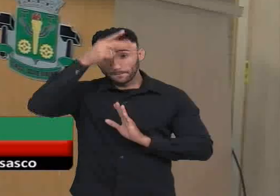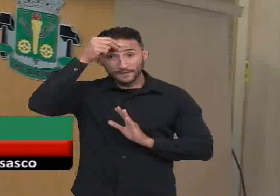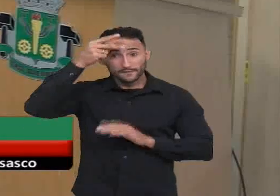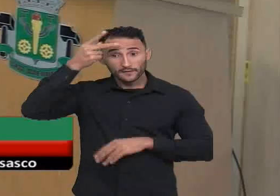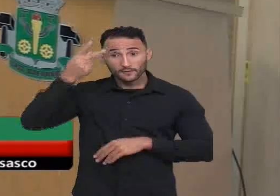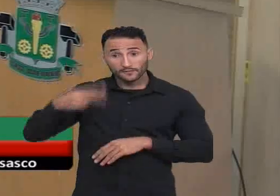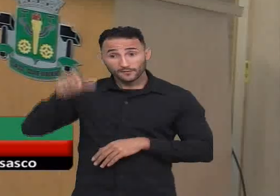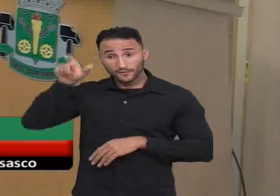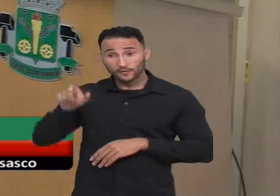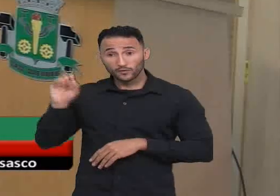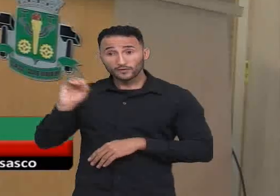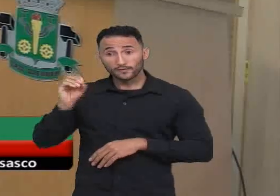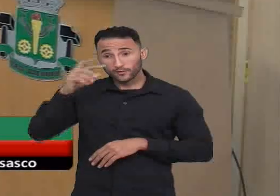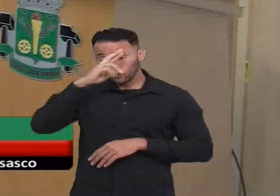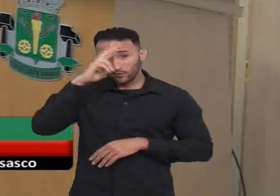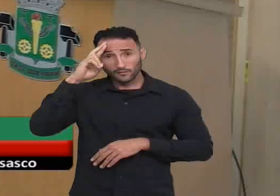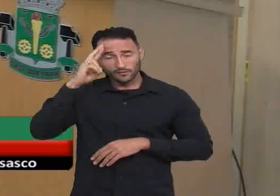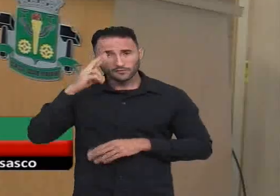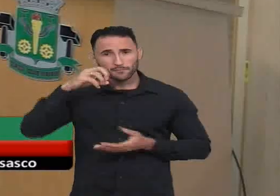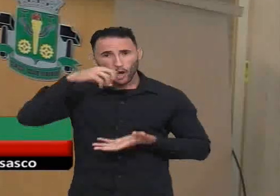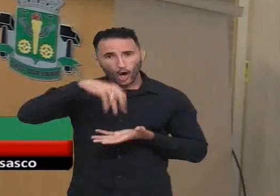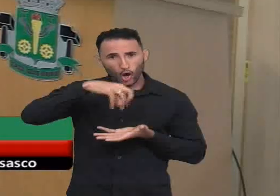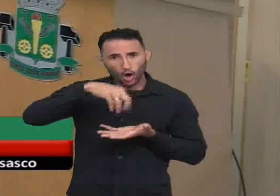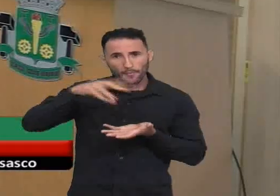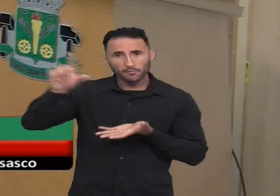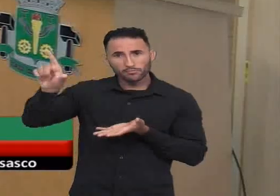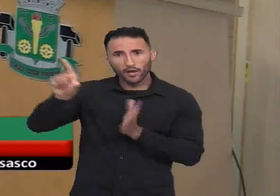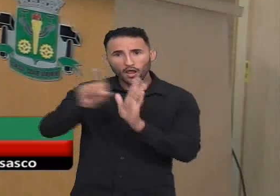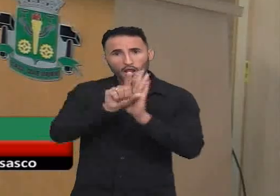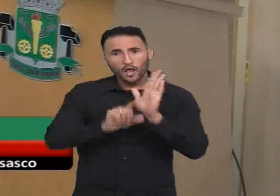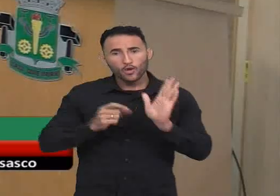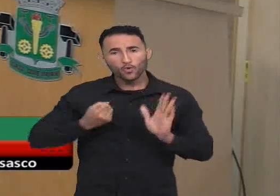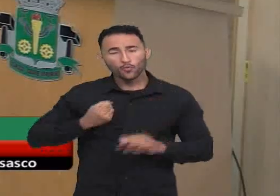de Osasco, encaminha a cópia da lei número